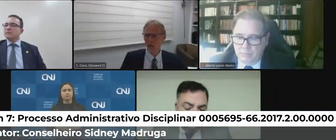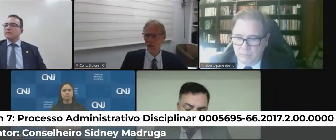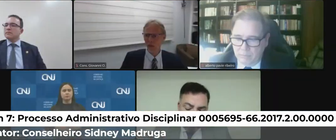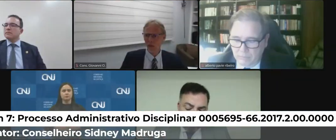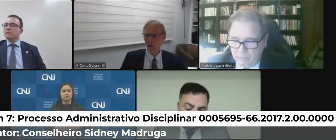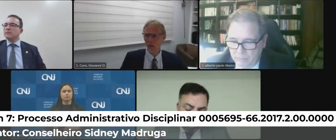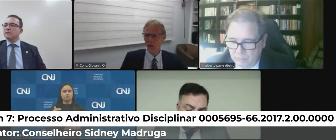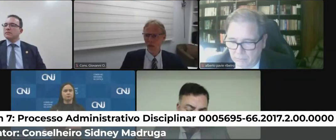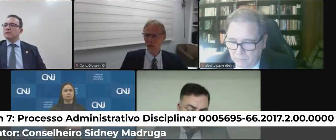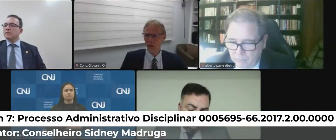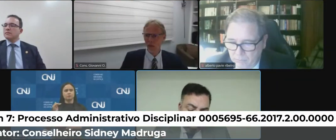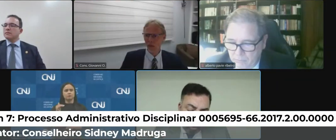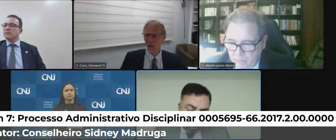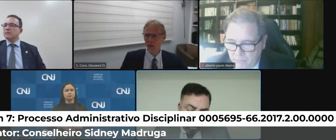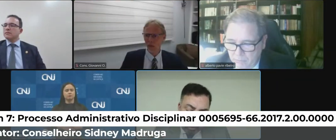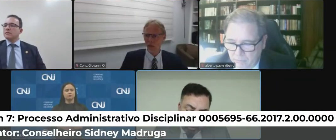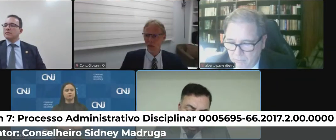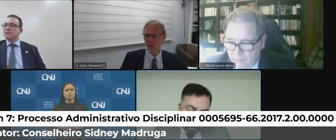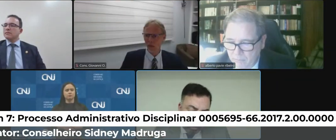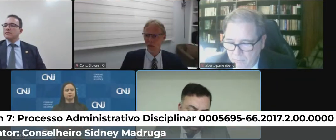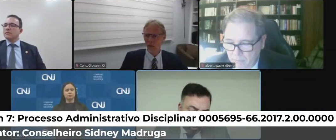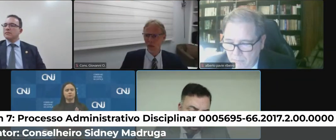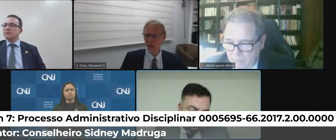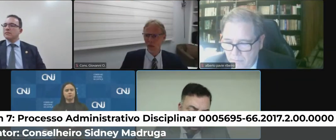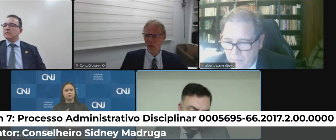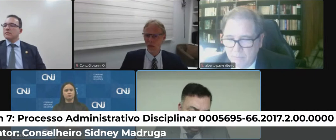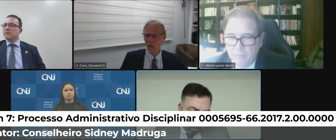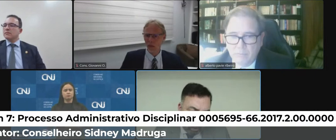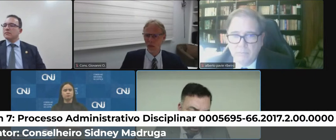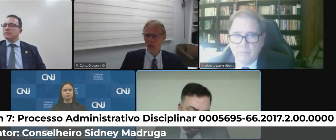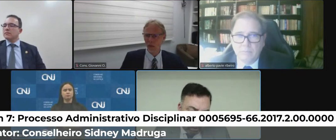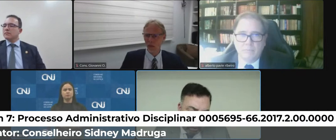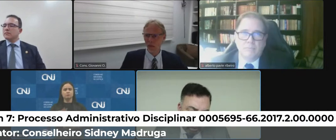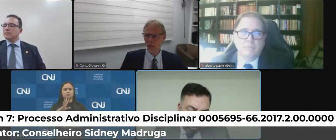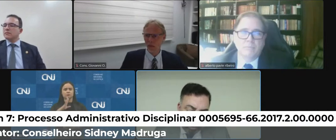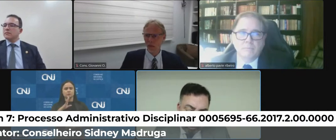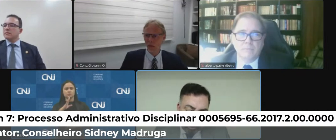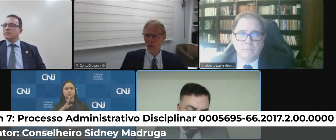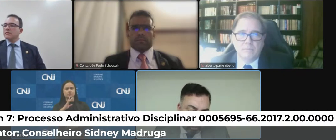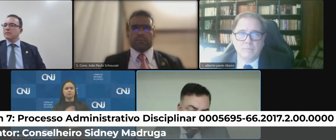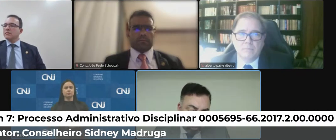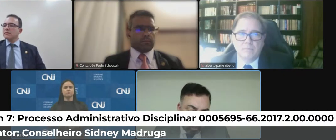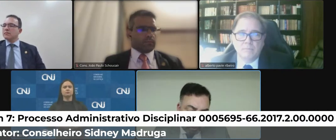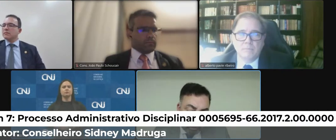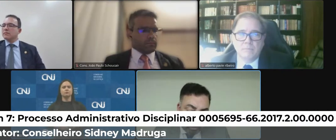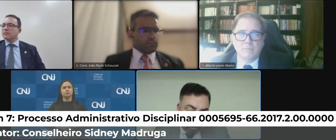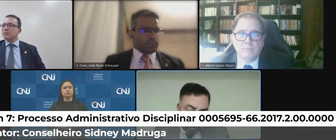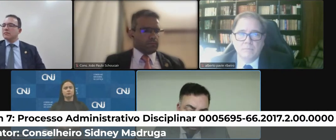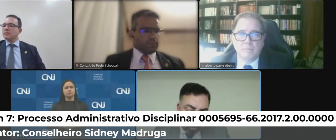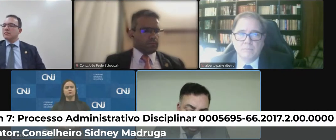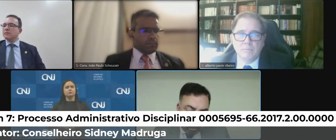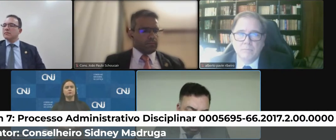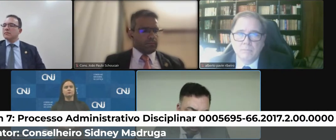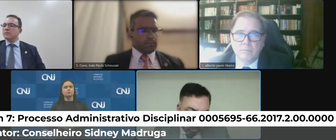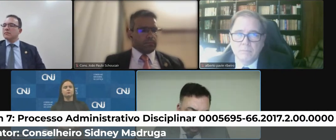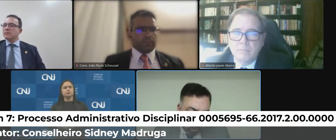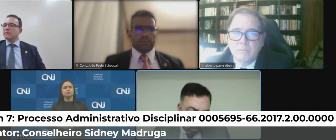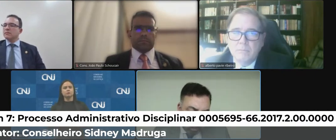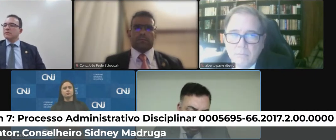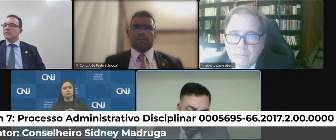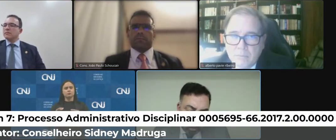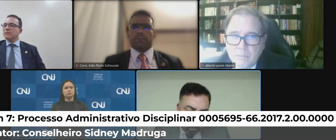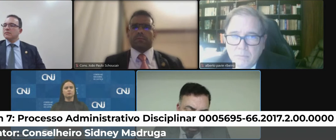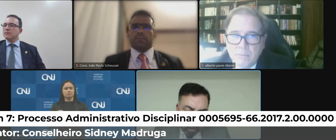Excelência, eu estou apresentando meu voto, reconhecendo a sentença absolutória transitada em